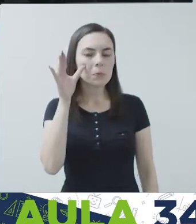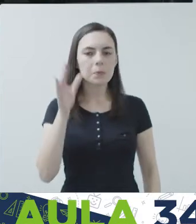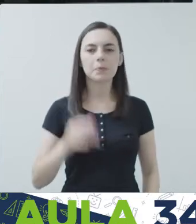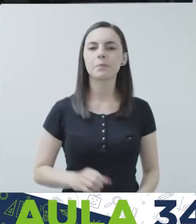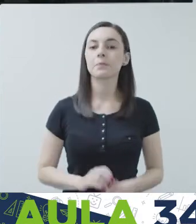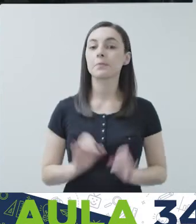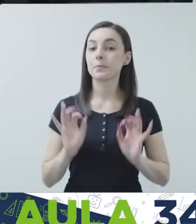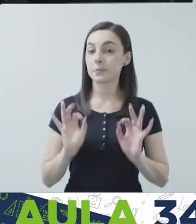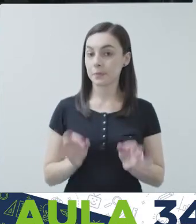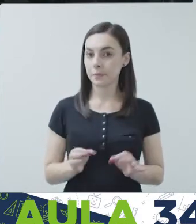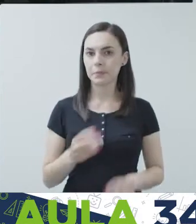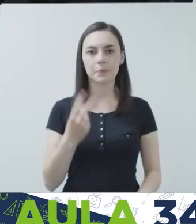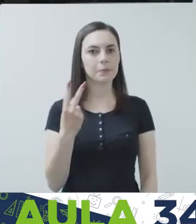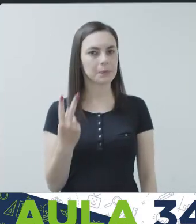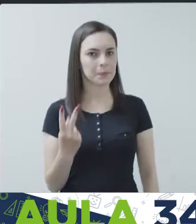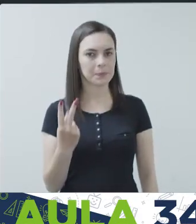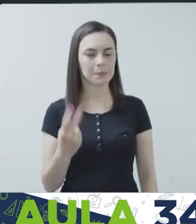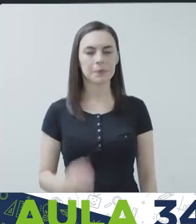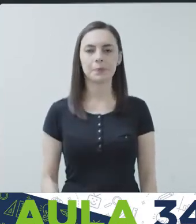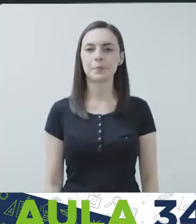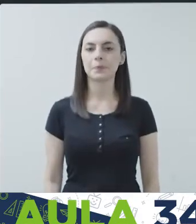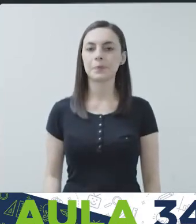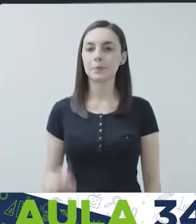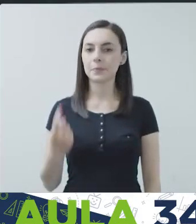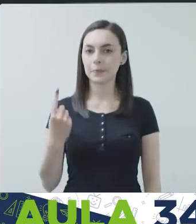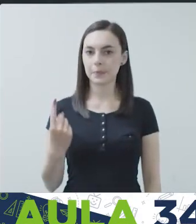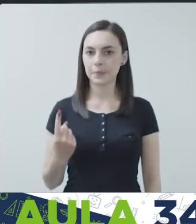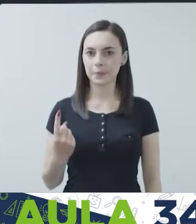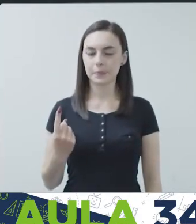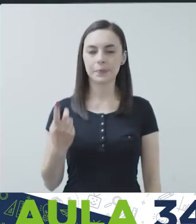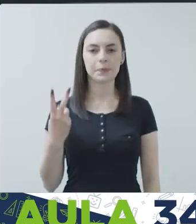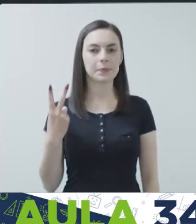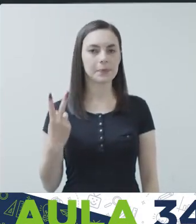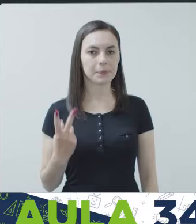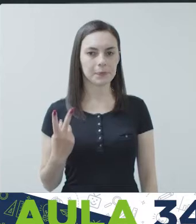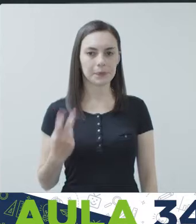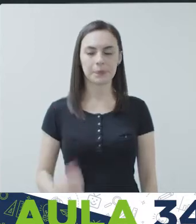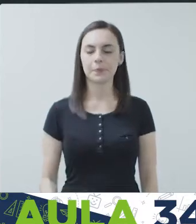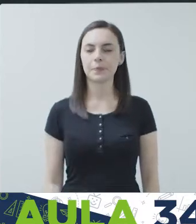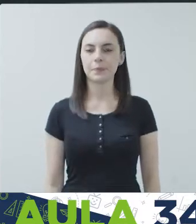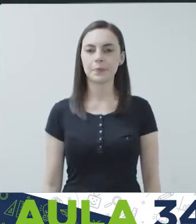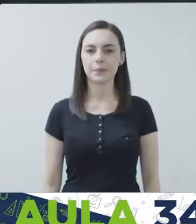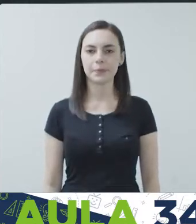Muito bem. 2. 1, 2.